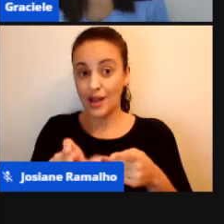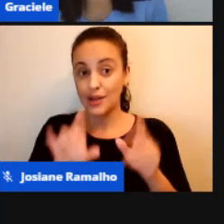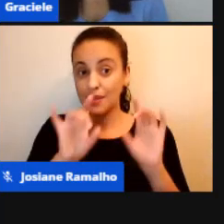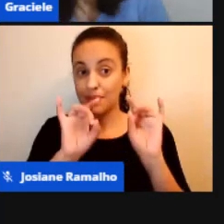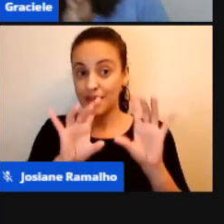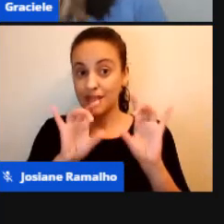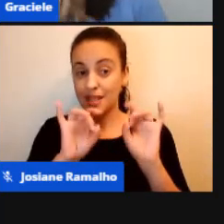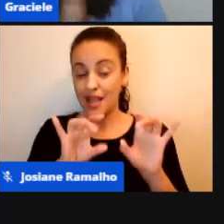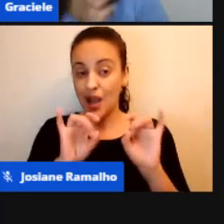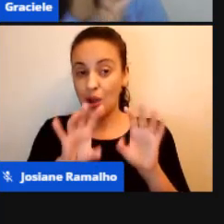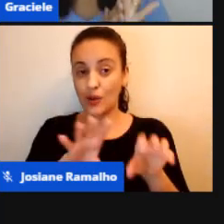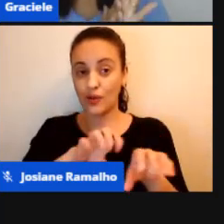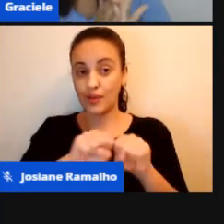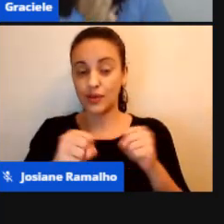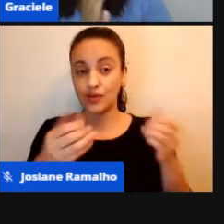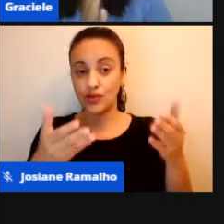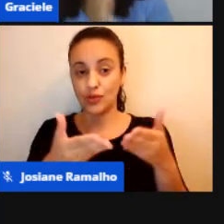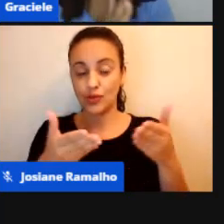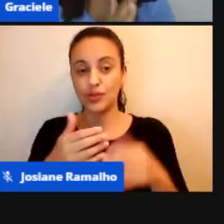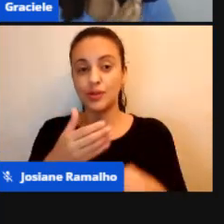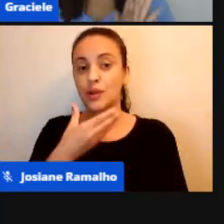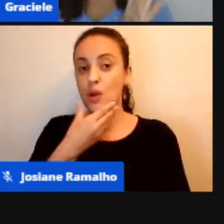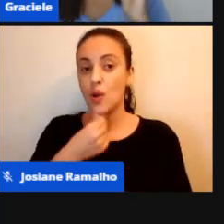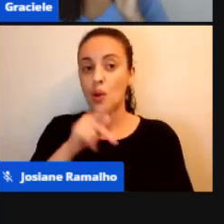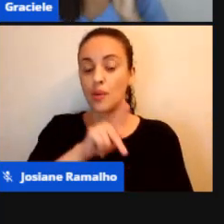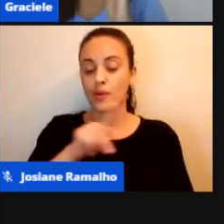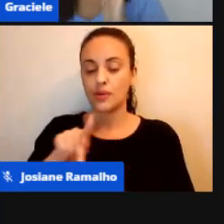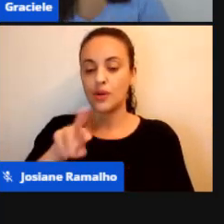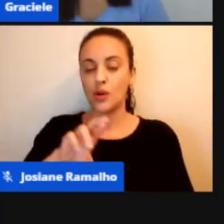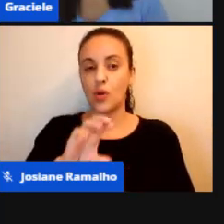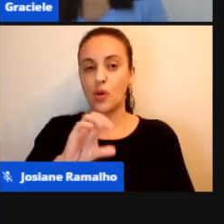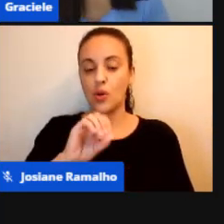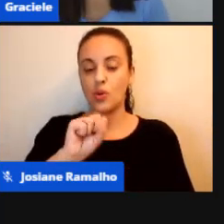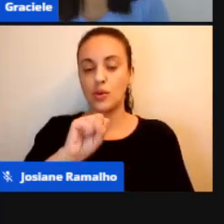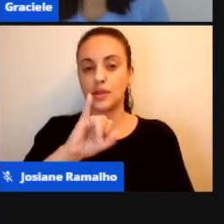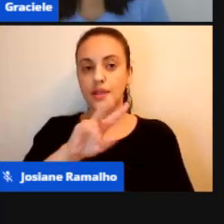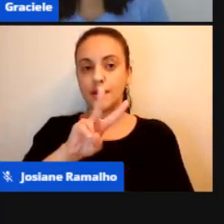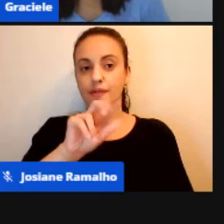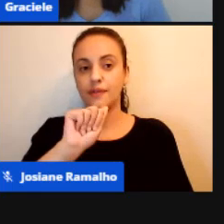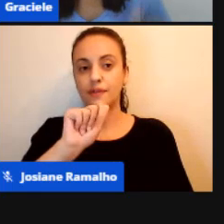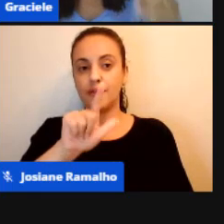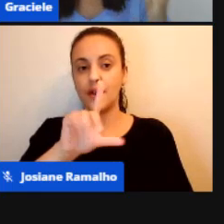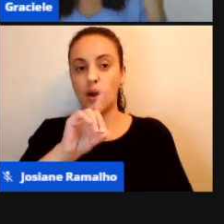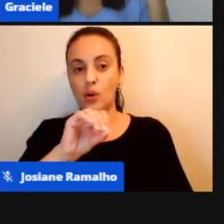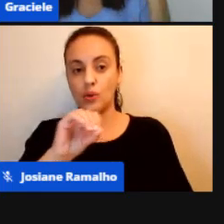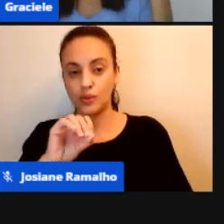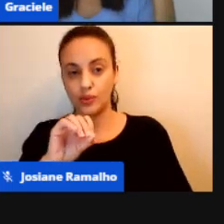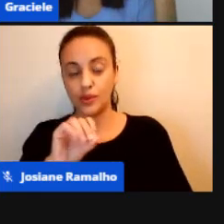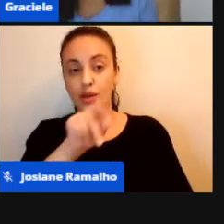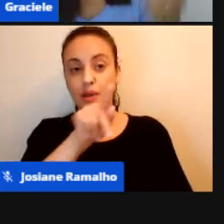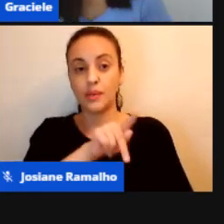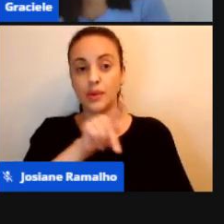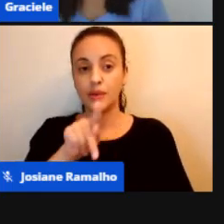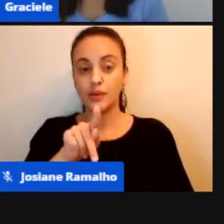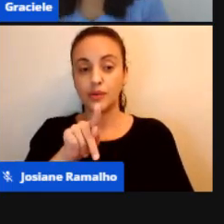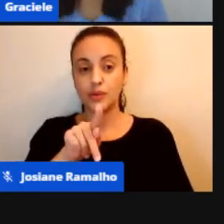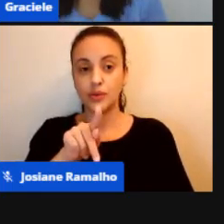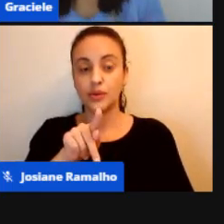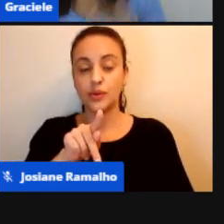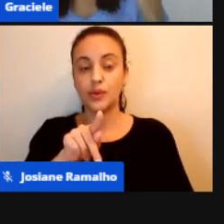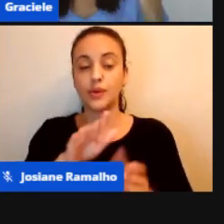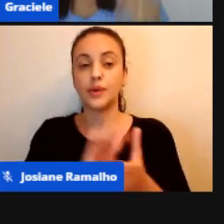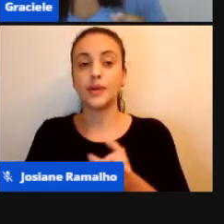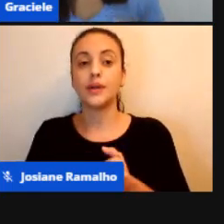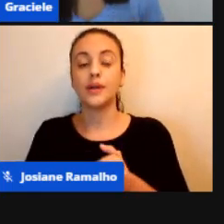nossa formação de hoje, que é o professor Rosivaldo Alves de Oliveira, né, professor